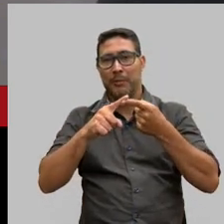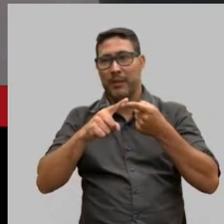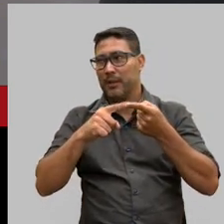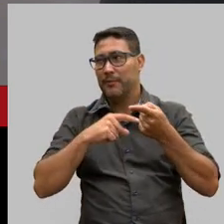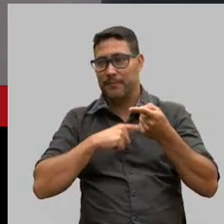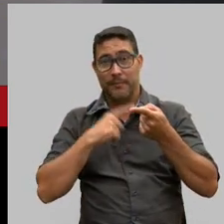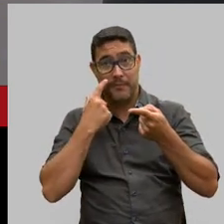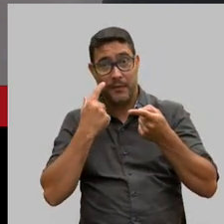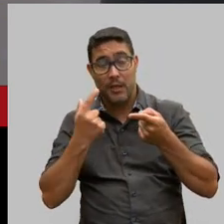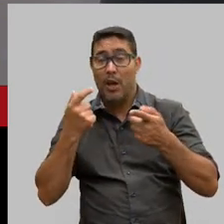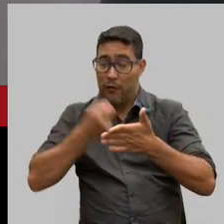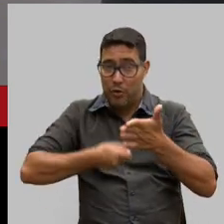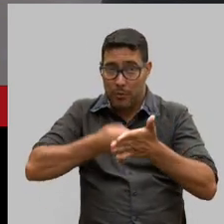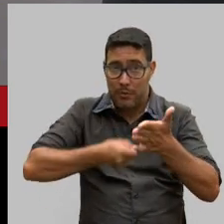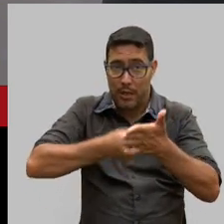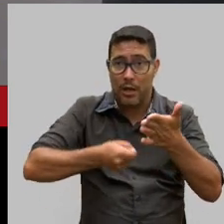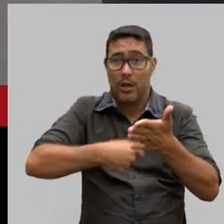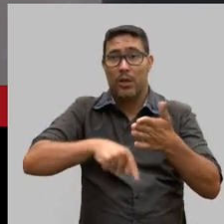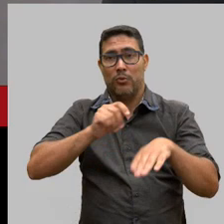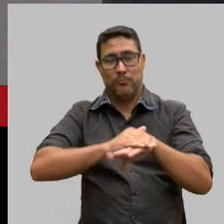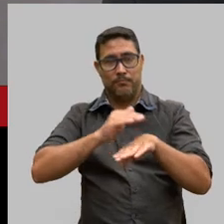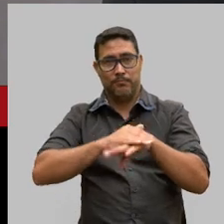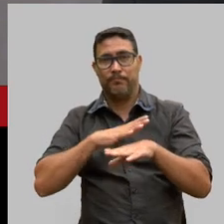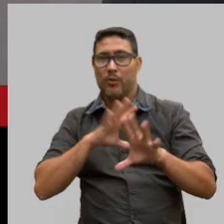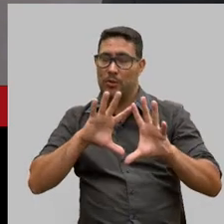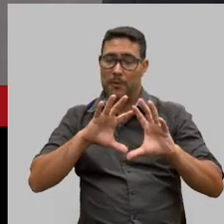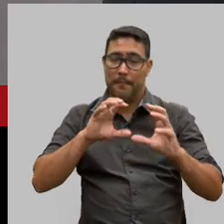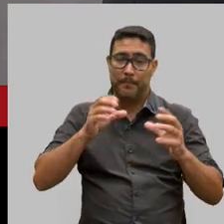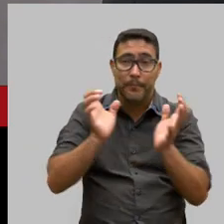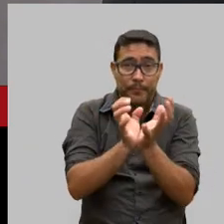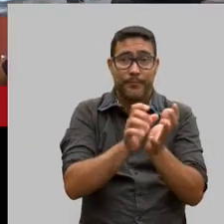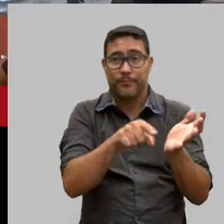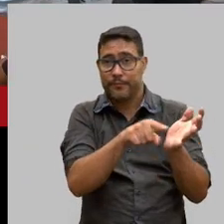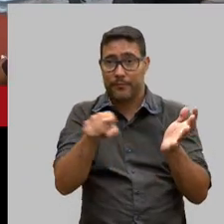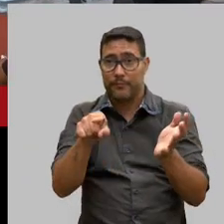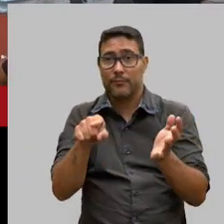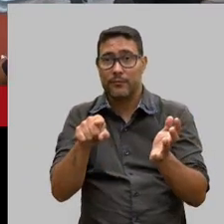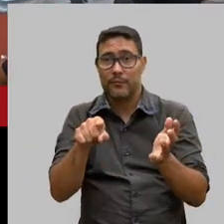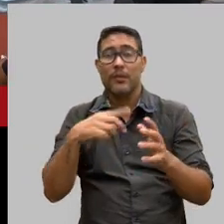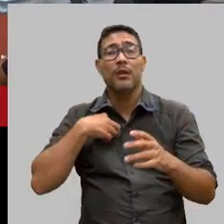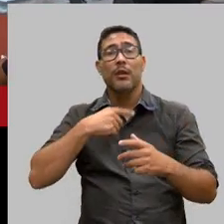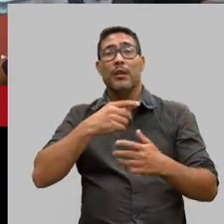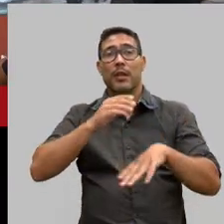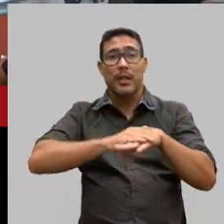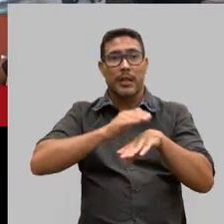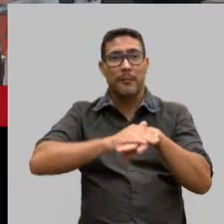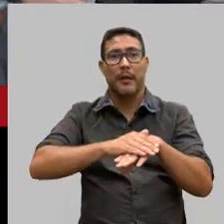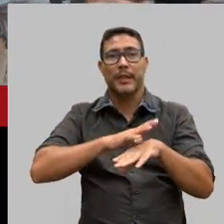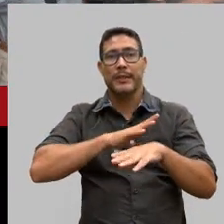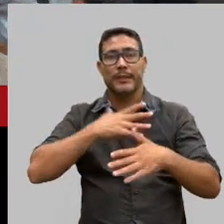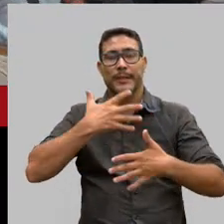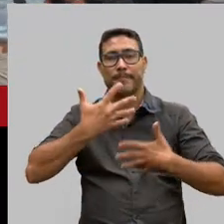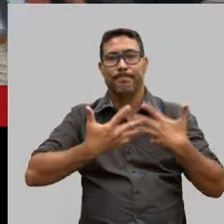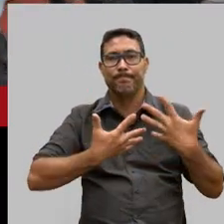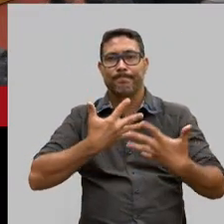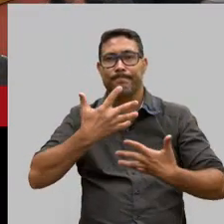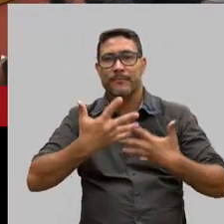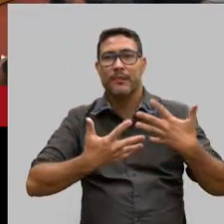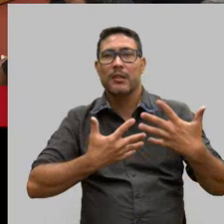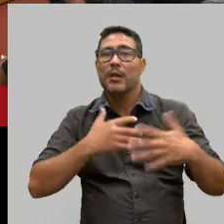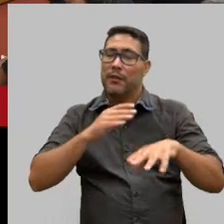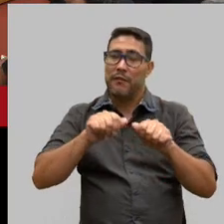Cristiano aqui capitada por vossa excelência eh que leva eh eh o